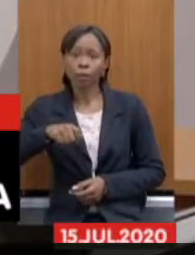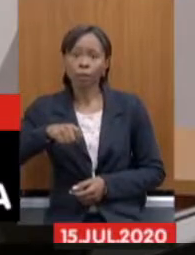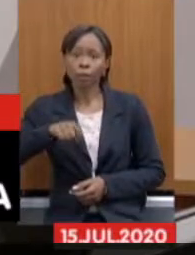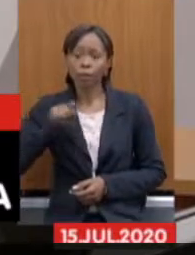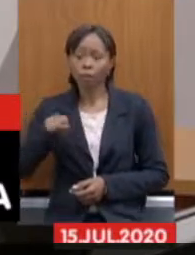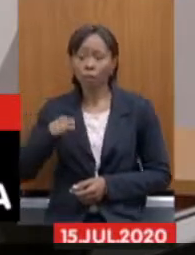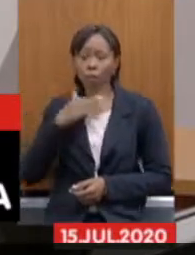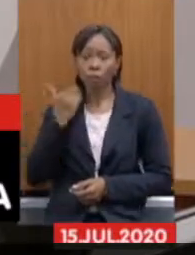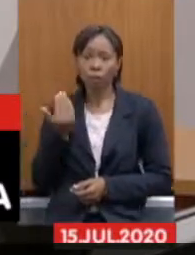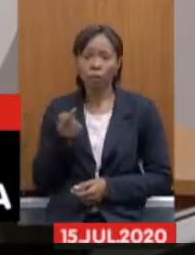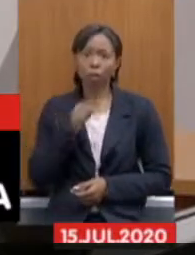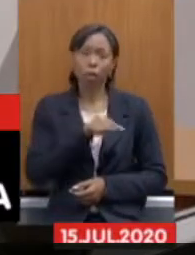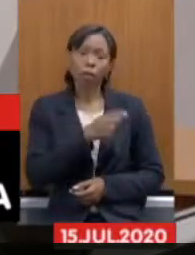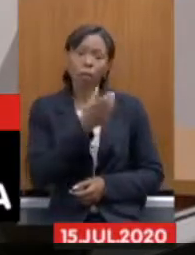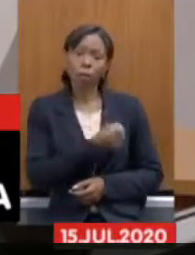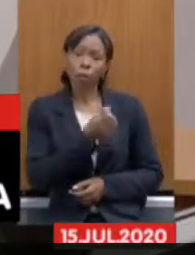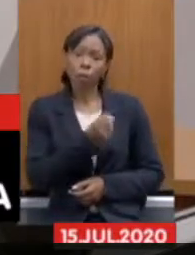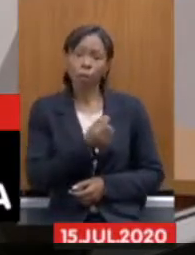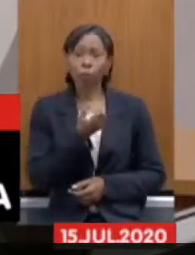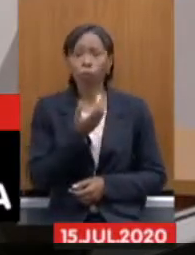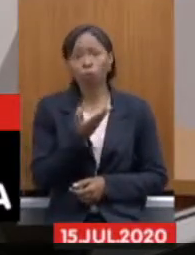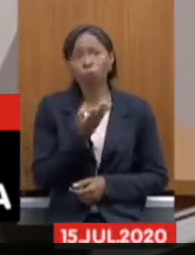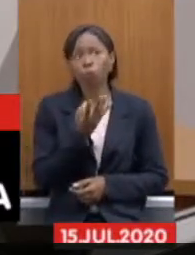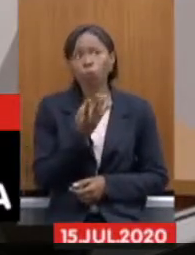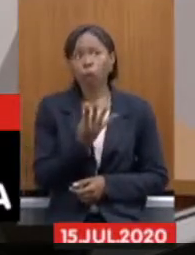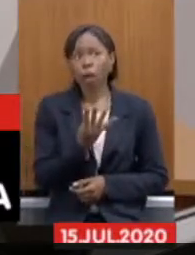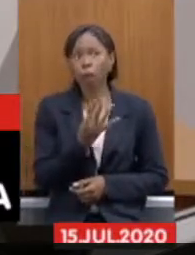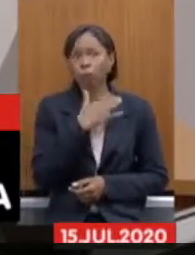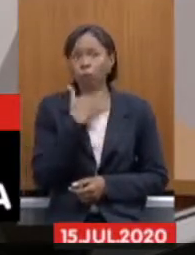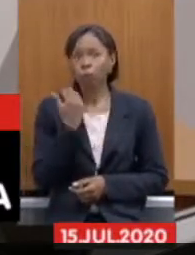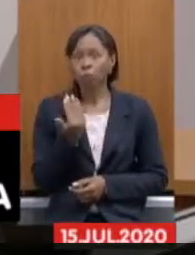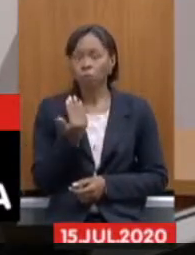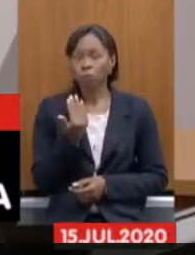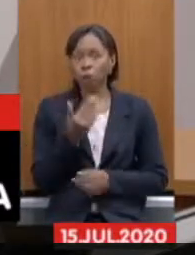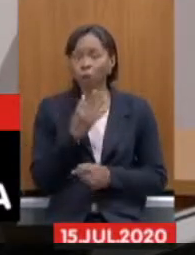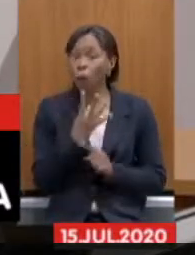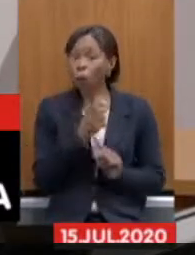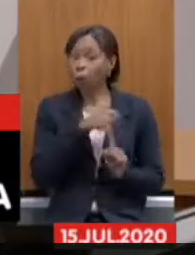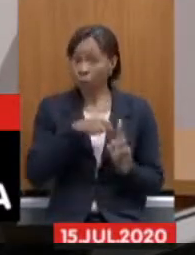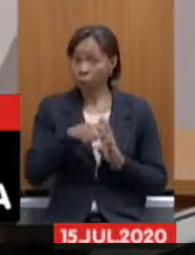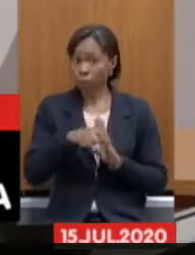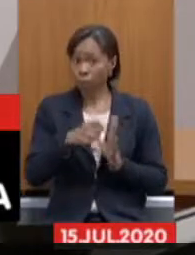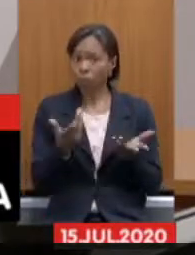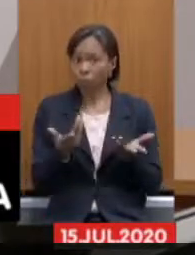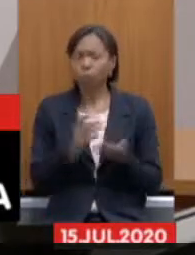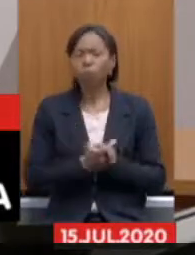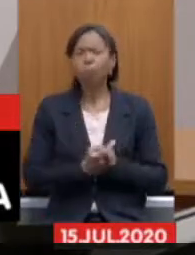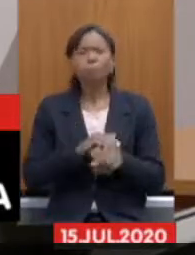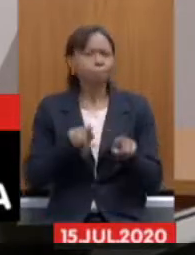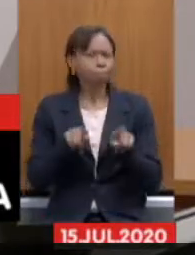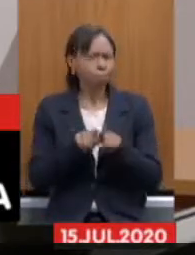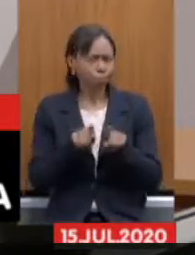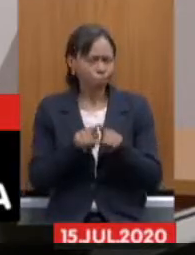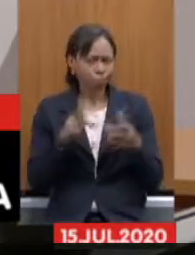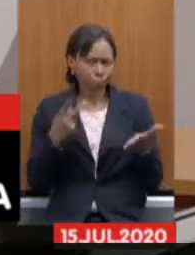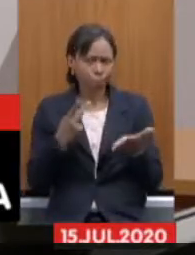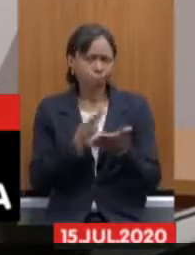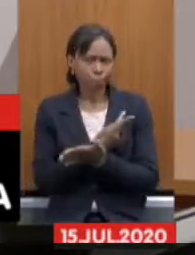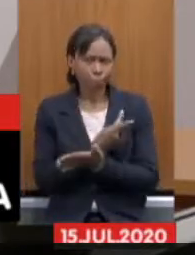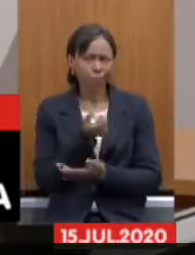meses essa é a proposta que foi encaminhada a mesma situação acontece